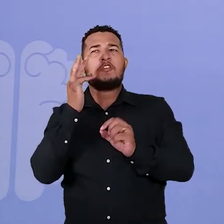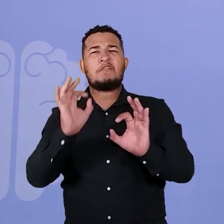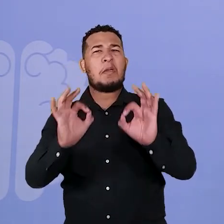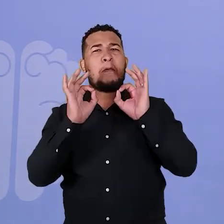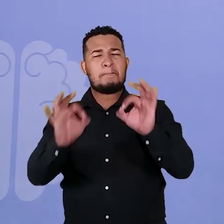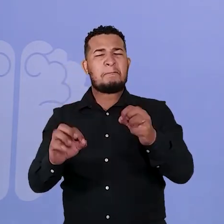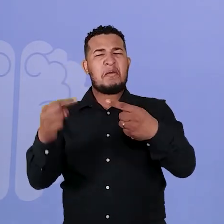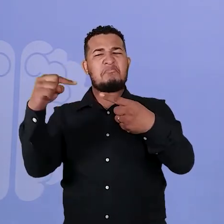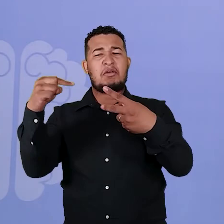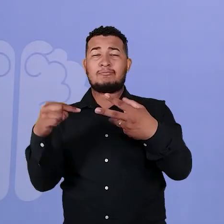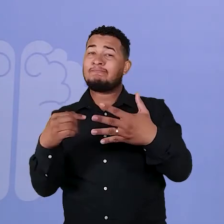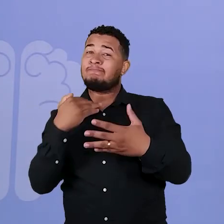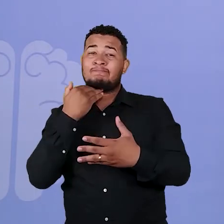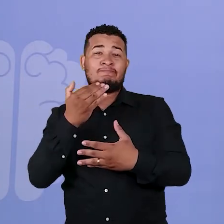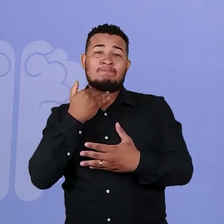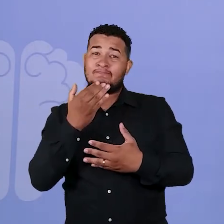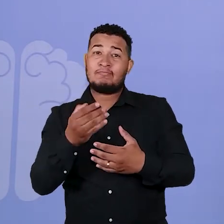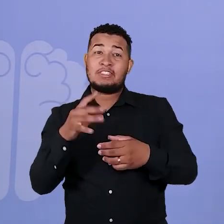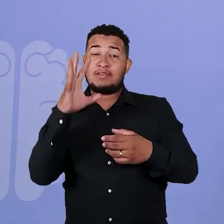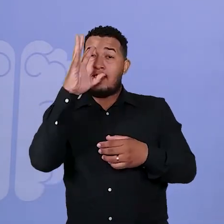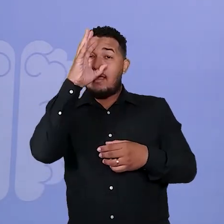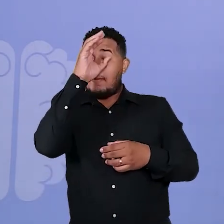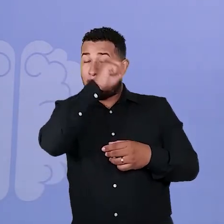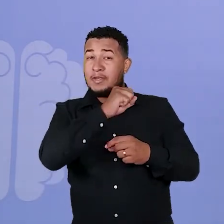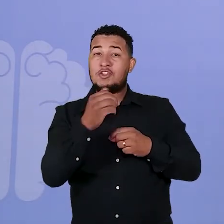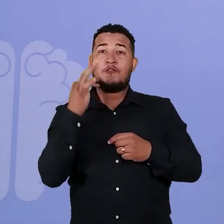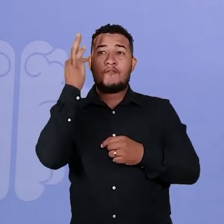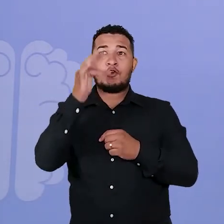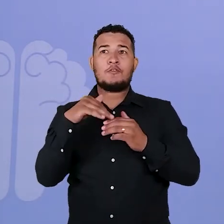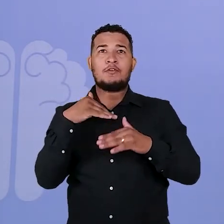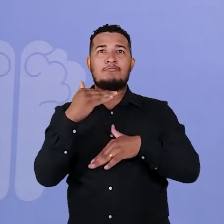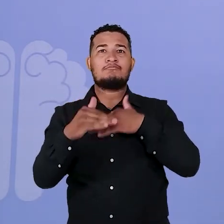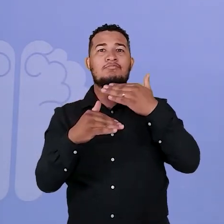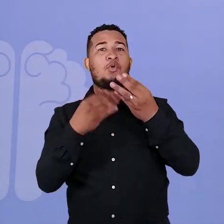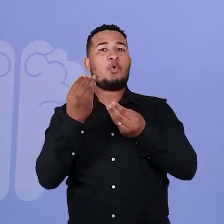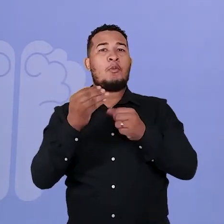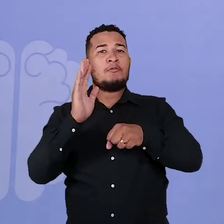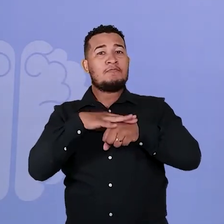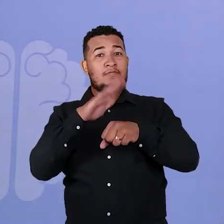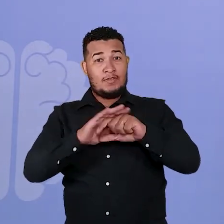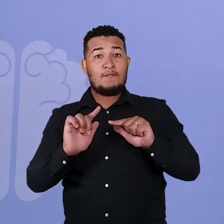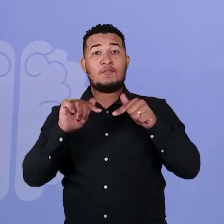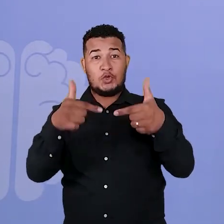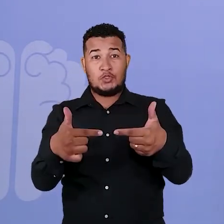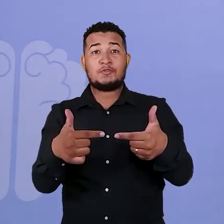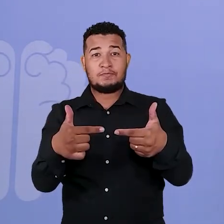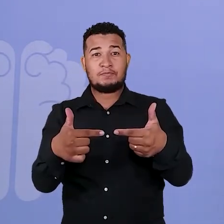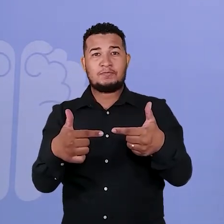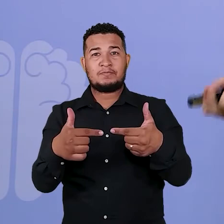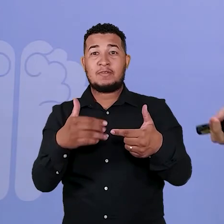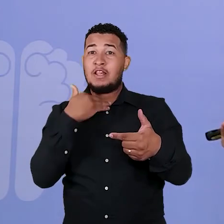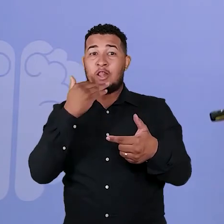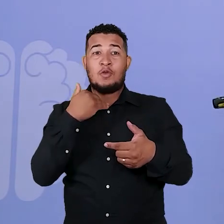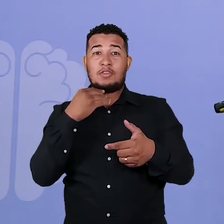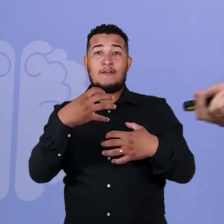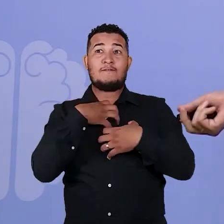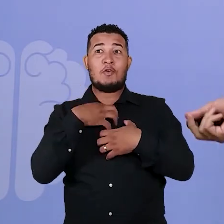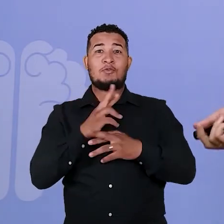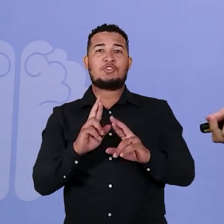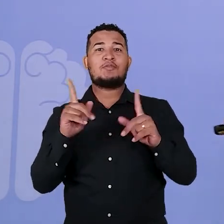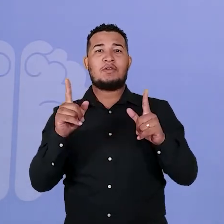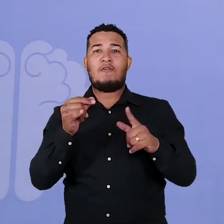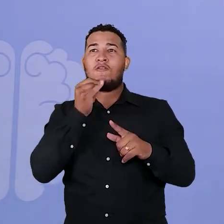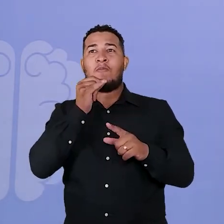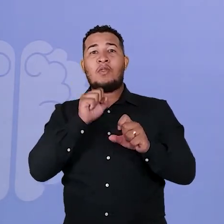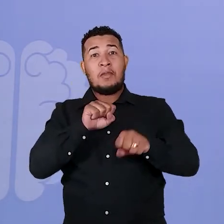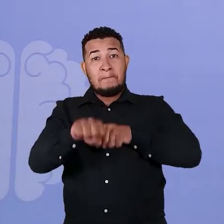é fazer filosofia. A gente aprende a fazer filosofia filosofando. Não existe outra